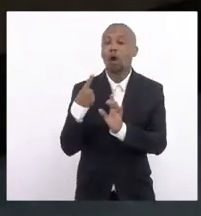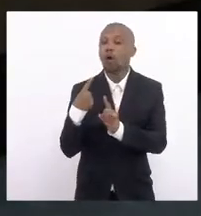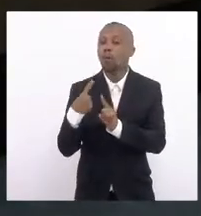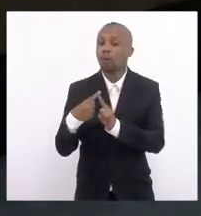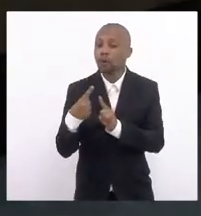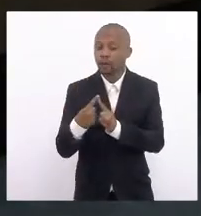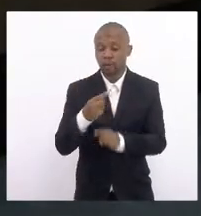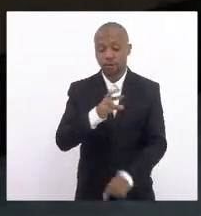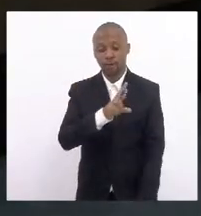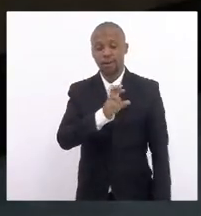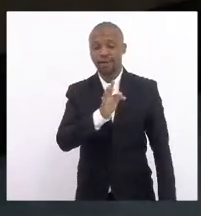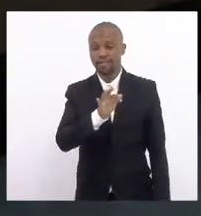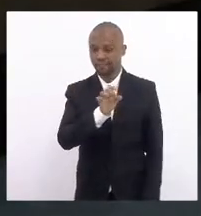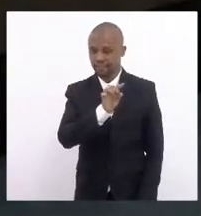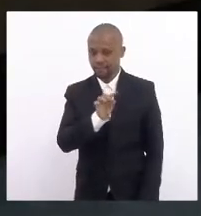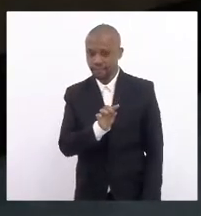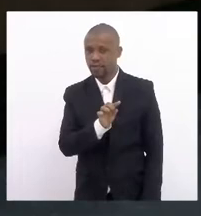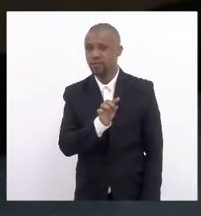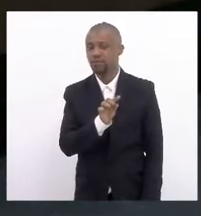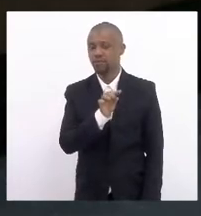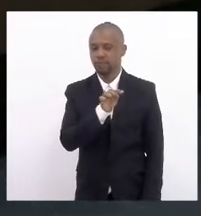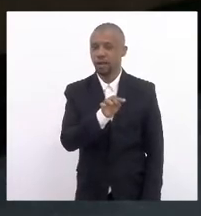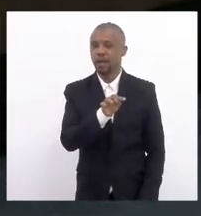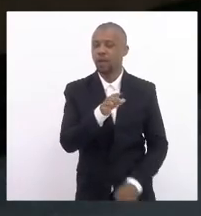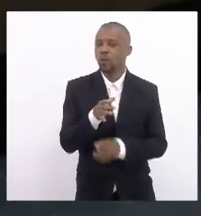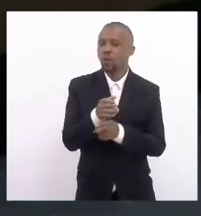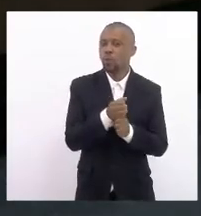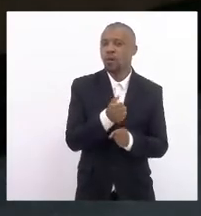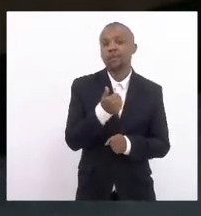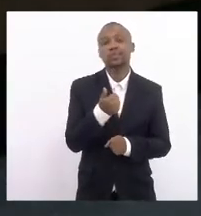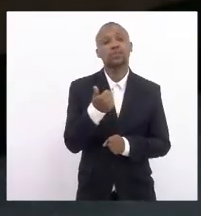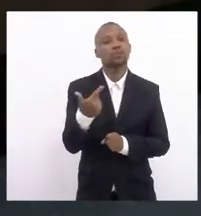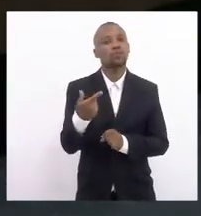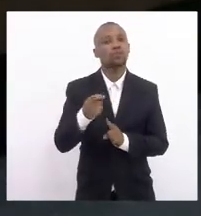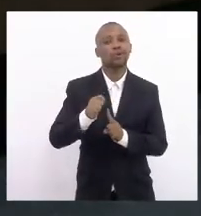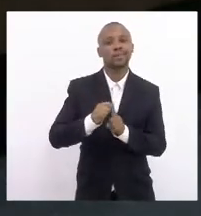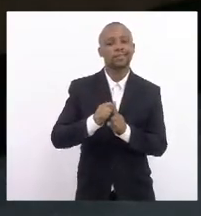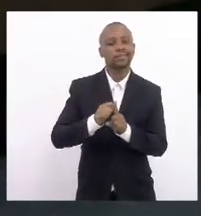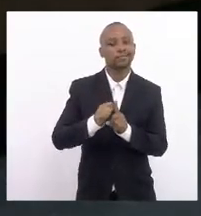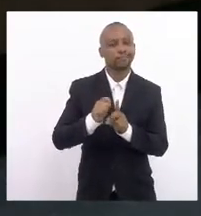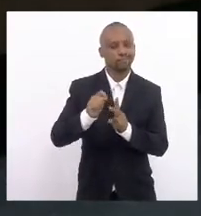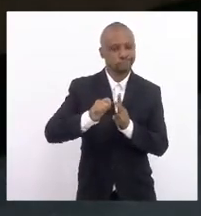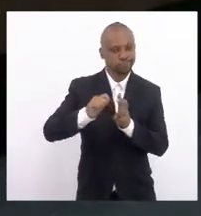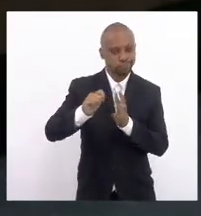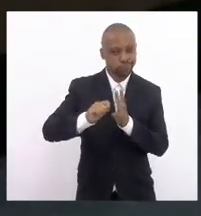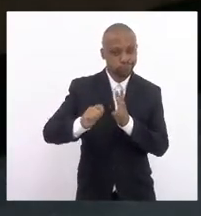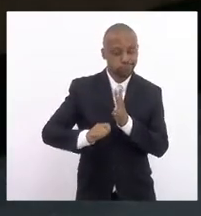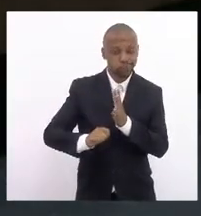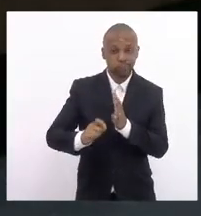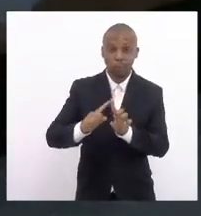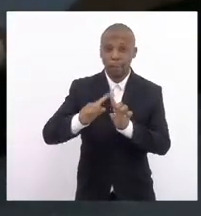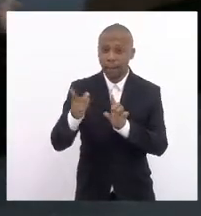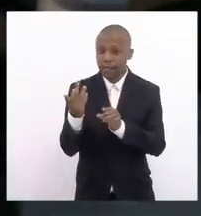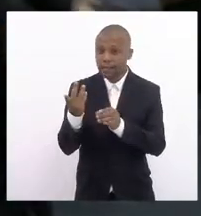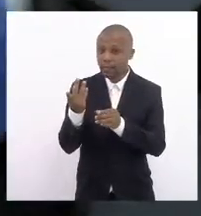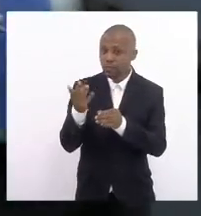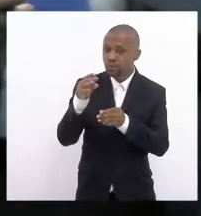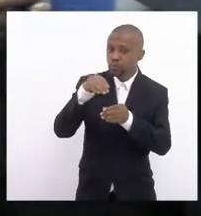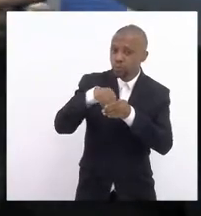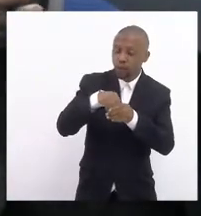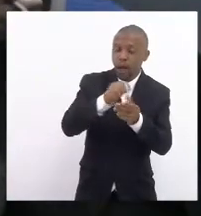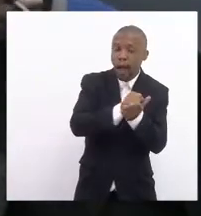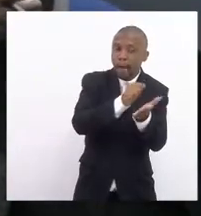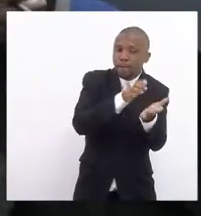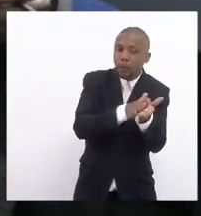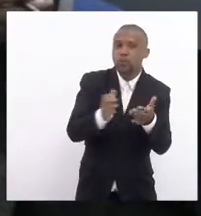IPVA era em 12 vezes e não incluía as multas, e esse está